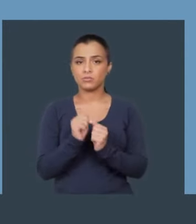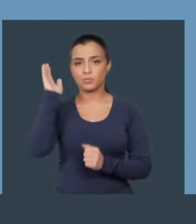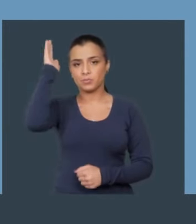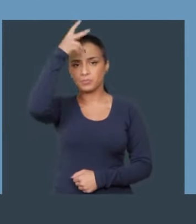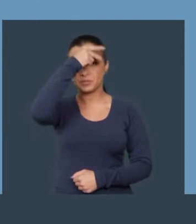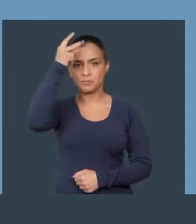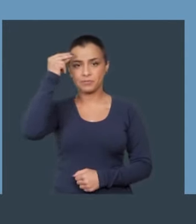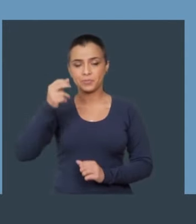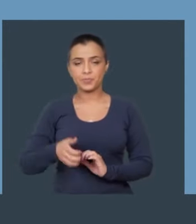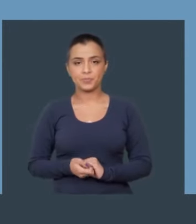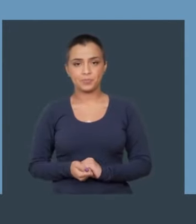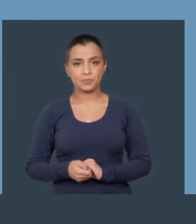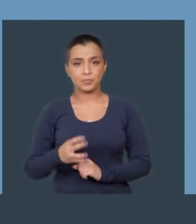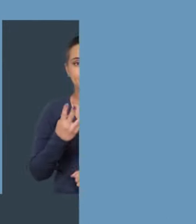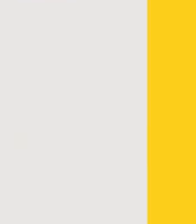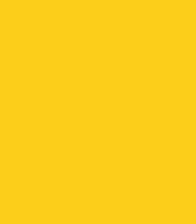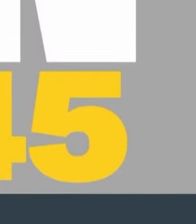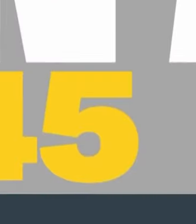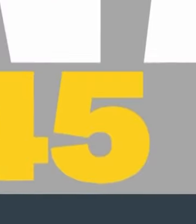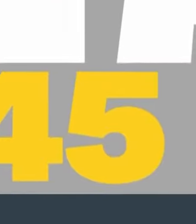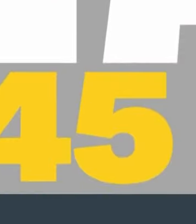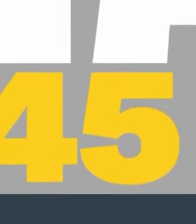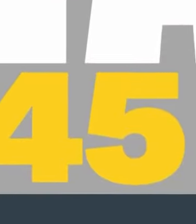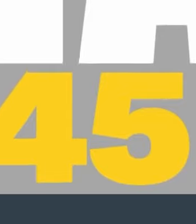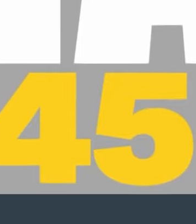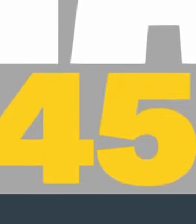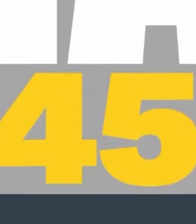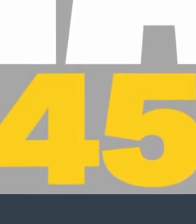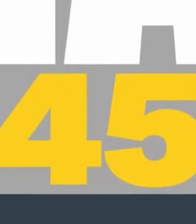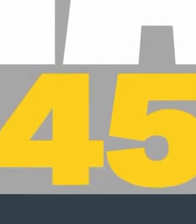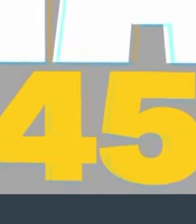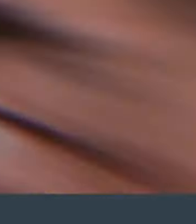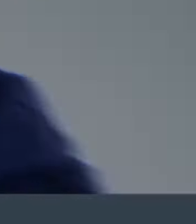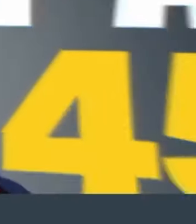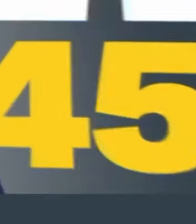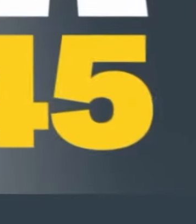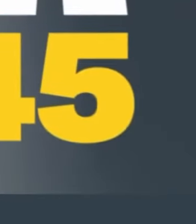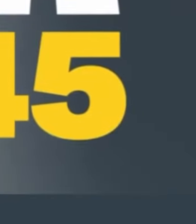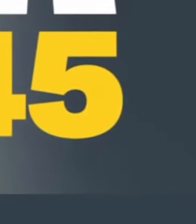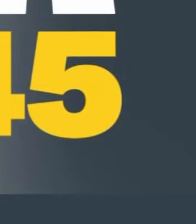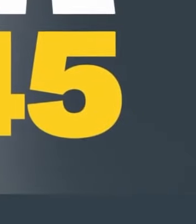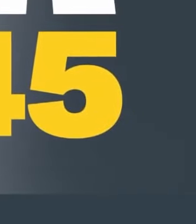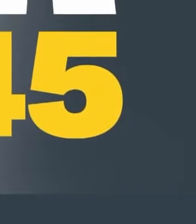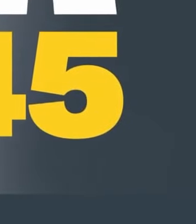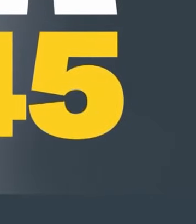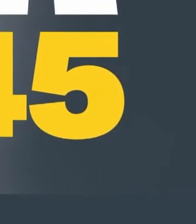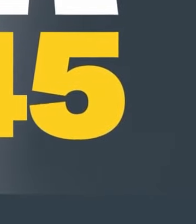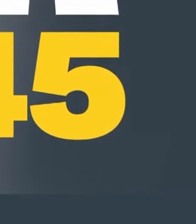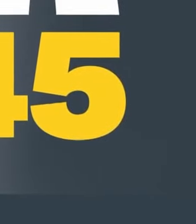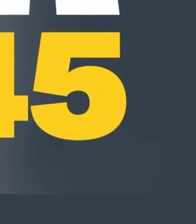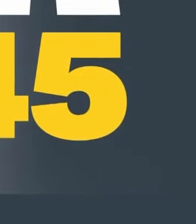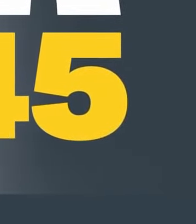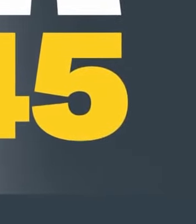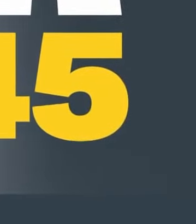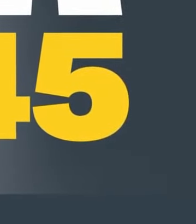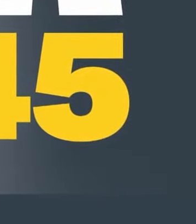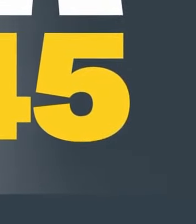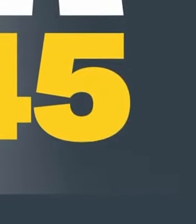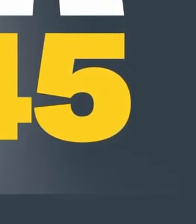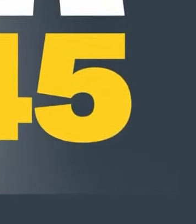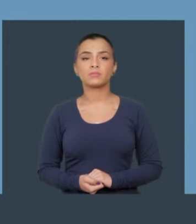107, com Da Atena Prefeitão. 45 é Da Atena, 45 é o Prefeitão.